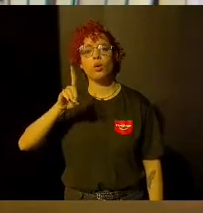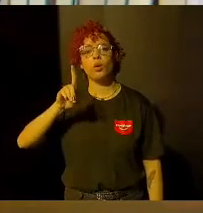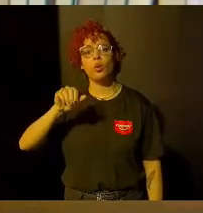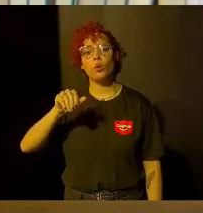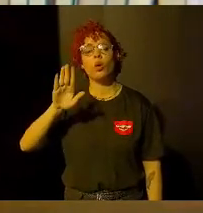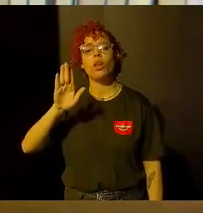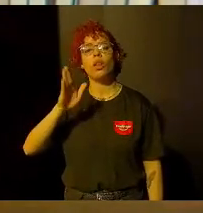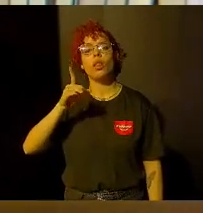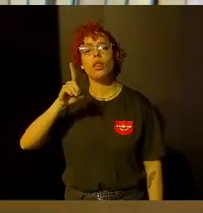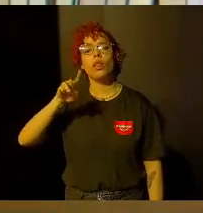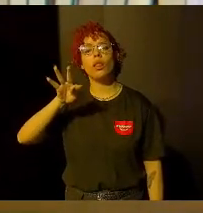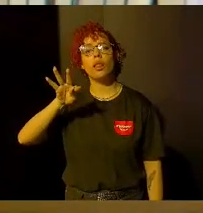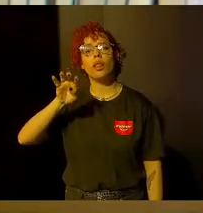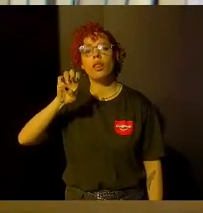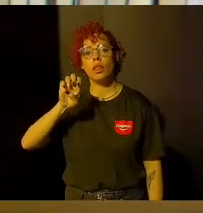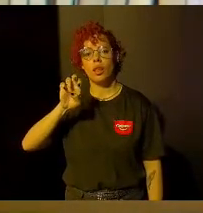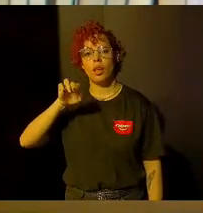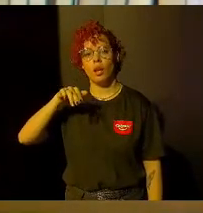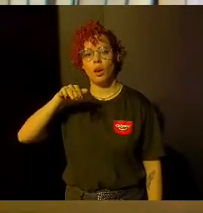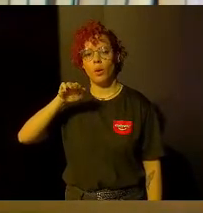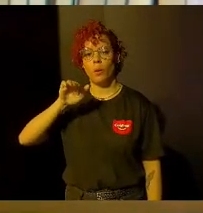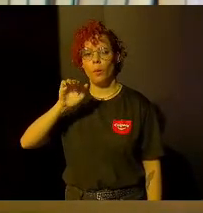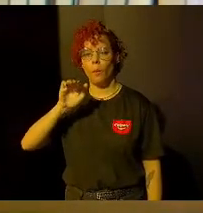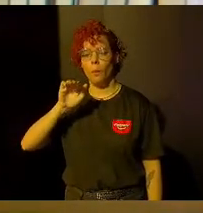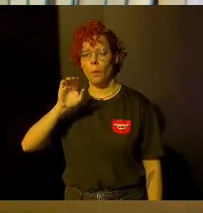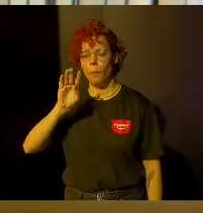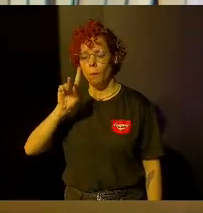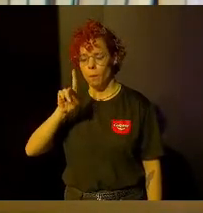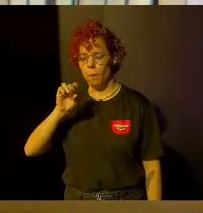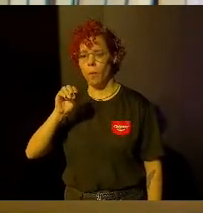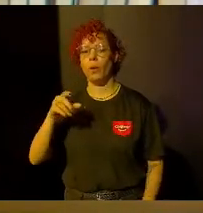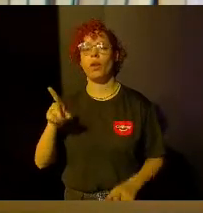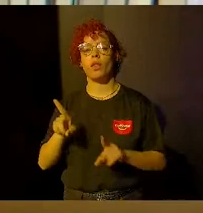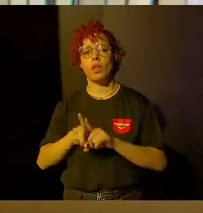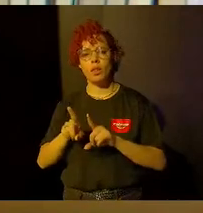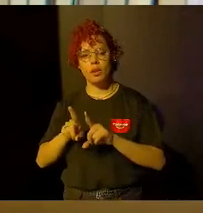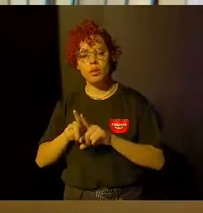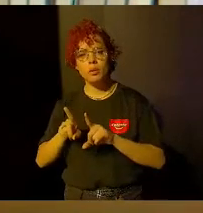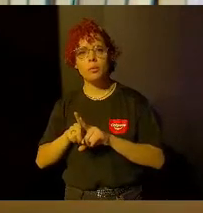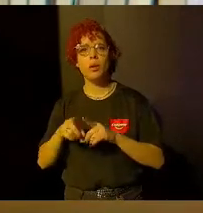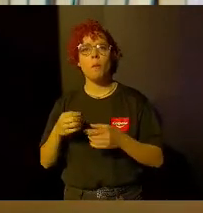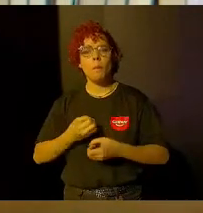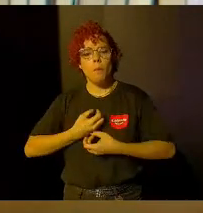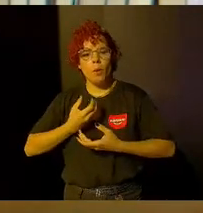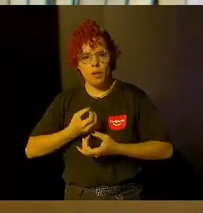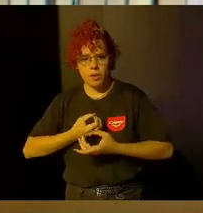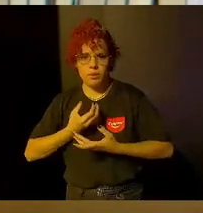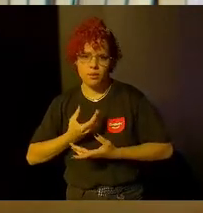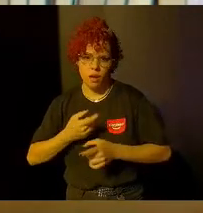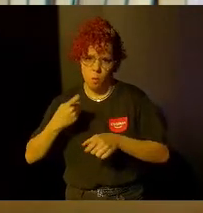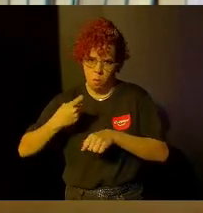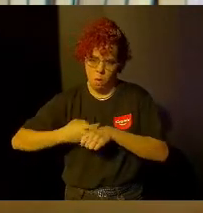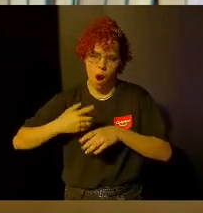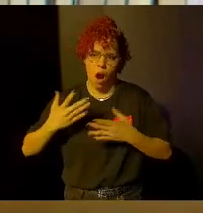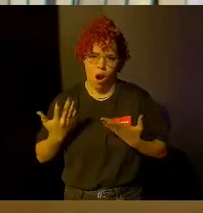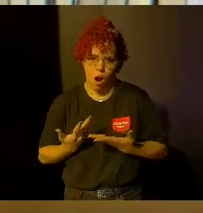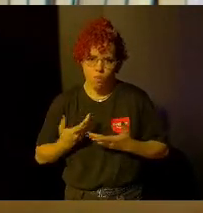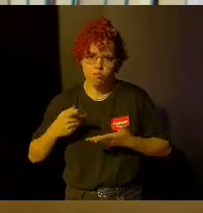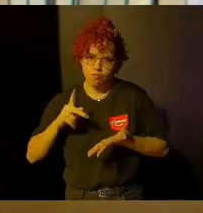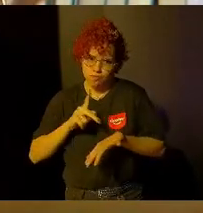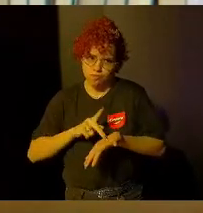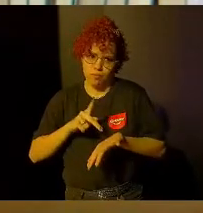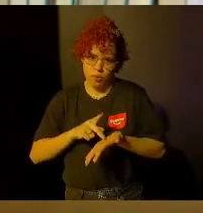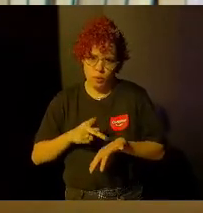mapas e até poesia concreta de quem devota Eu acho que